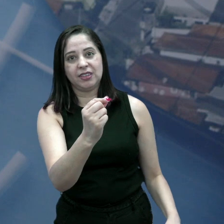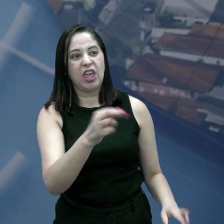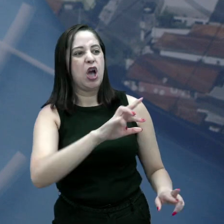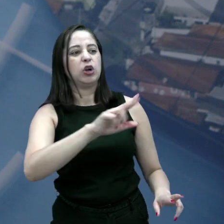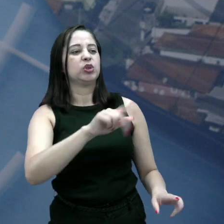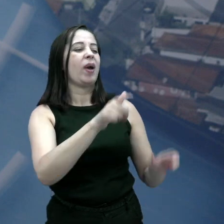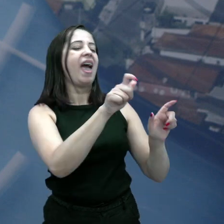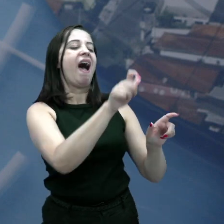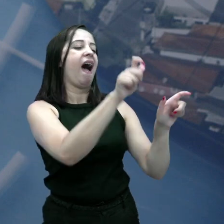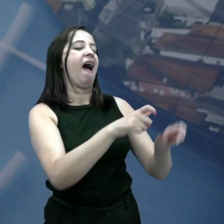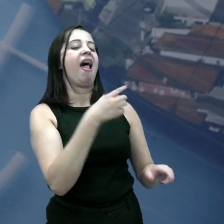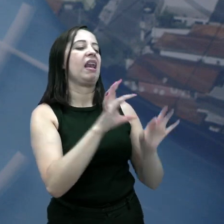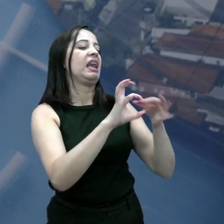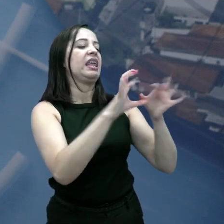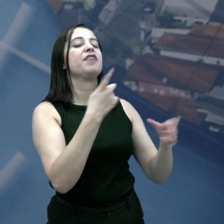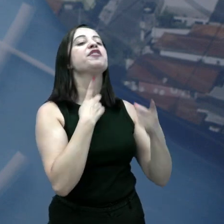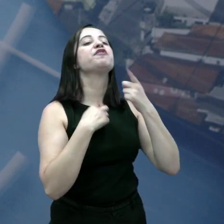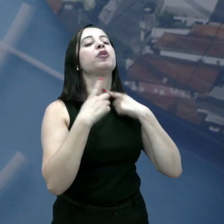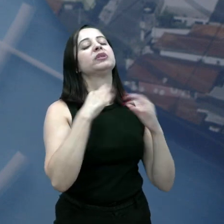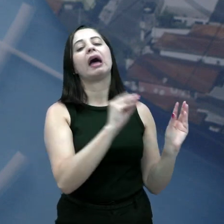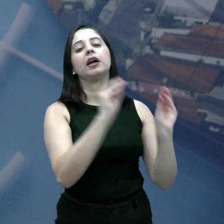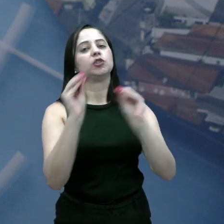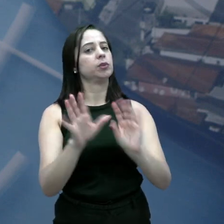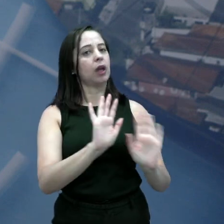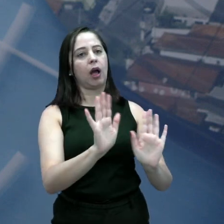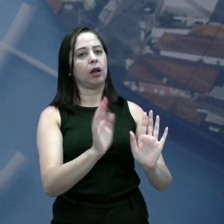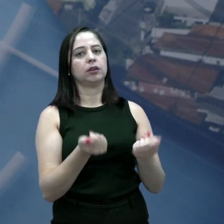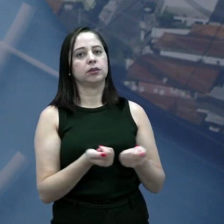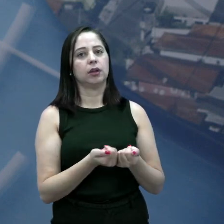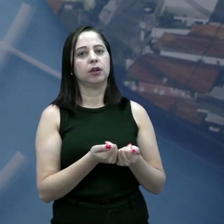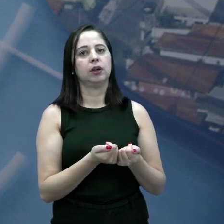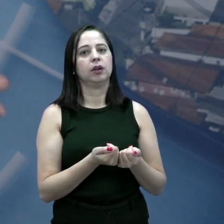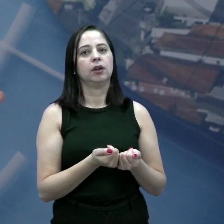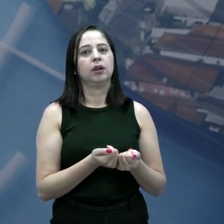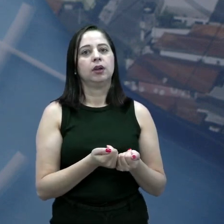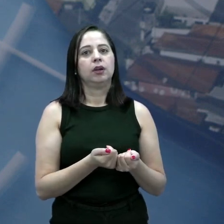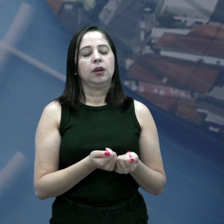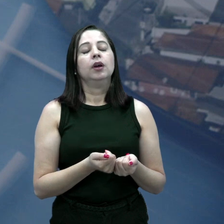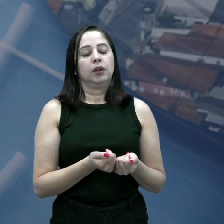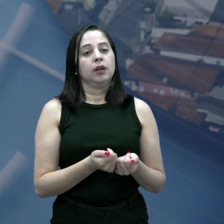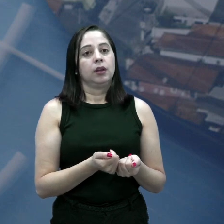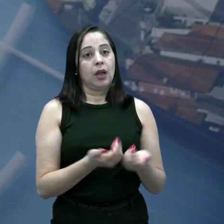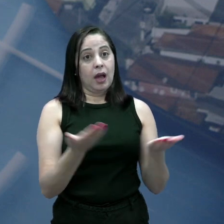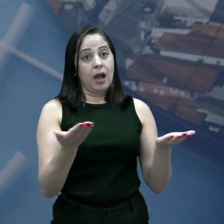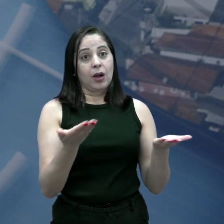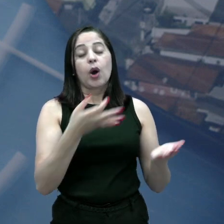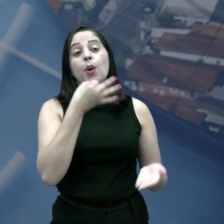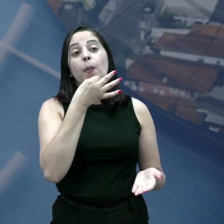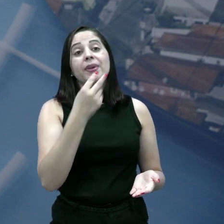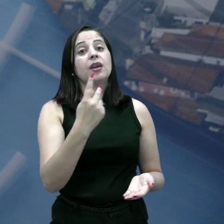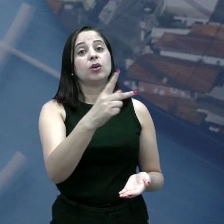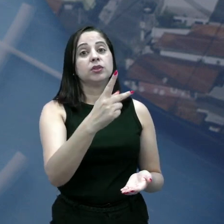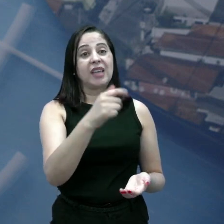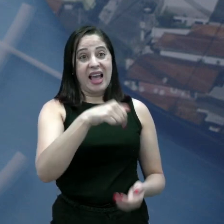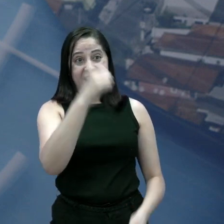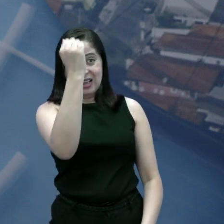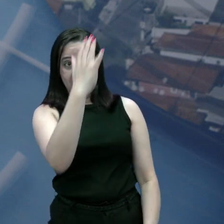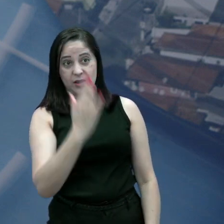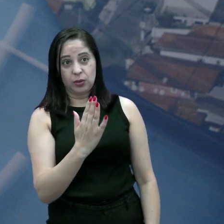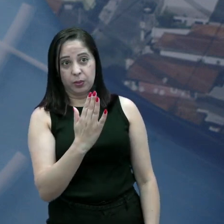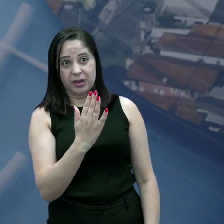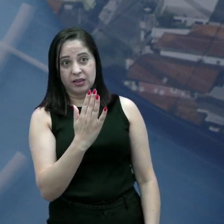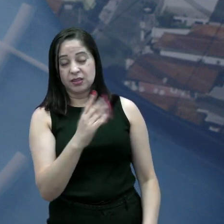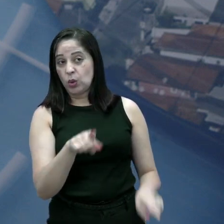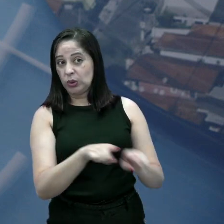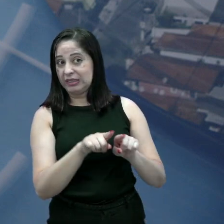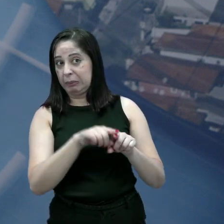planejou e tudo mais. Como que você acredita que deve ser essa tendência mundial? E aí a gente coloca, claro, né, o Brasil nesse contexto